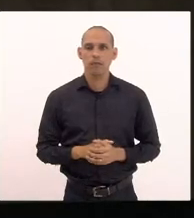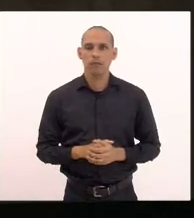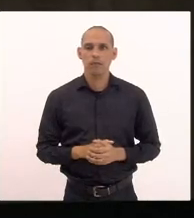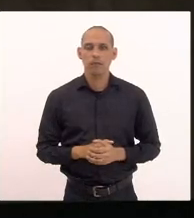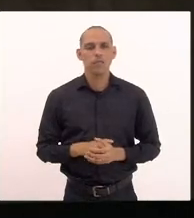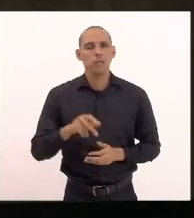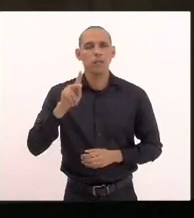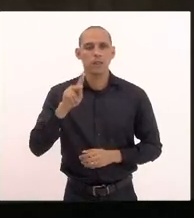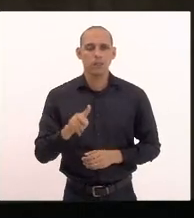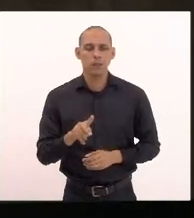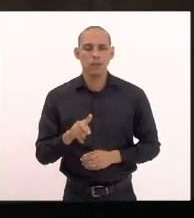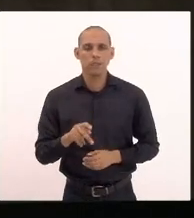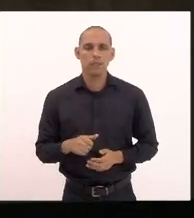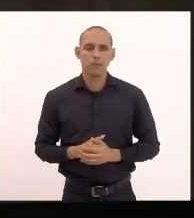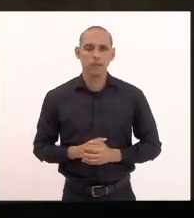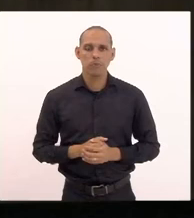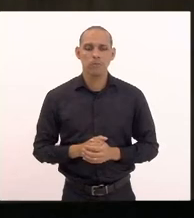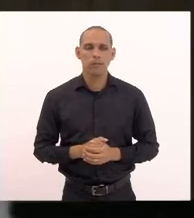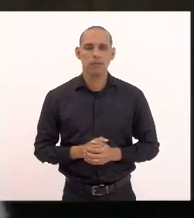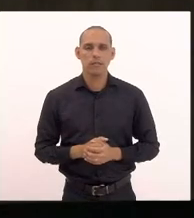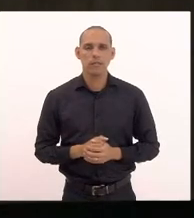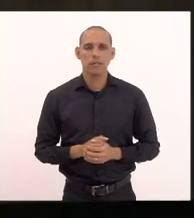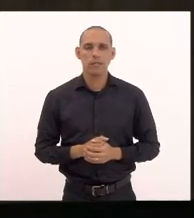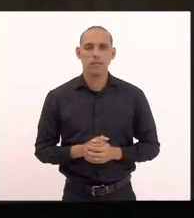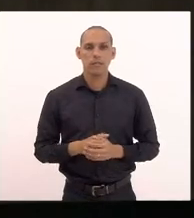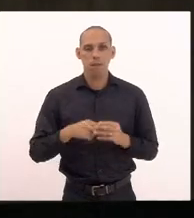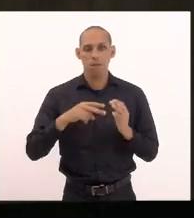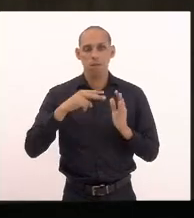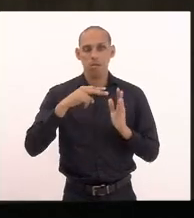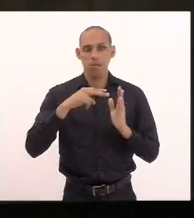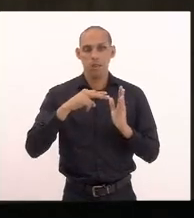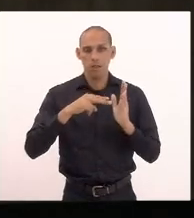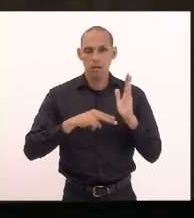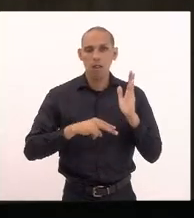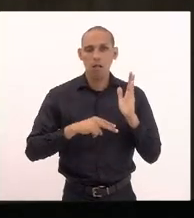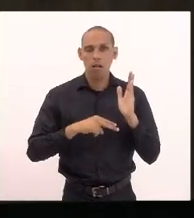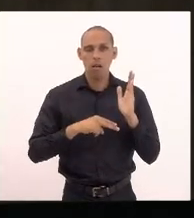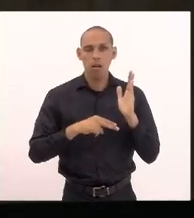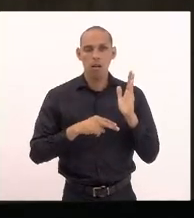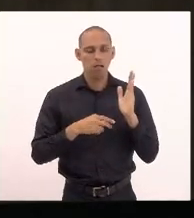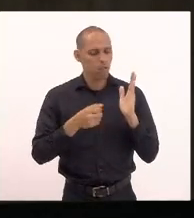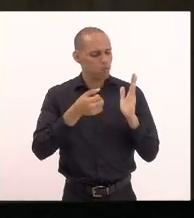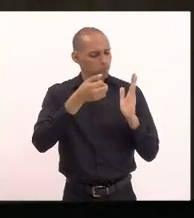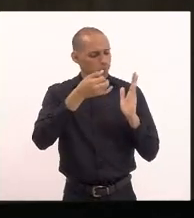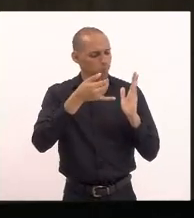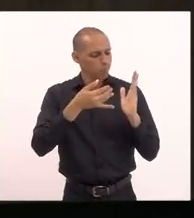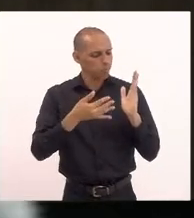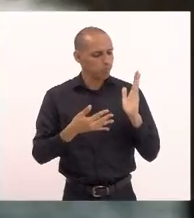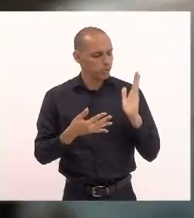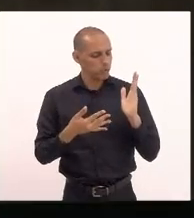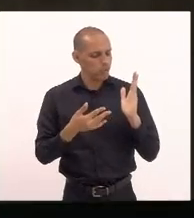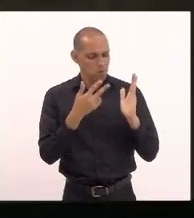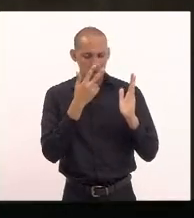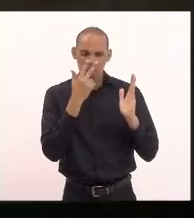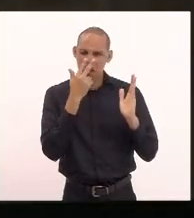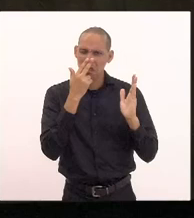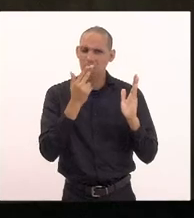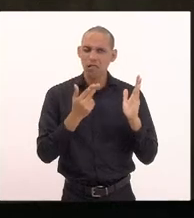Senhor presidente, ao ler o mérito da matéria, me